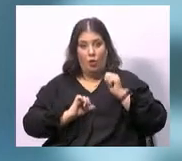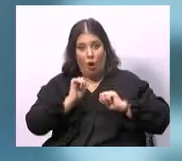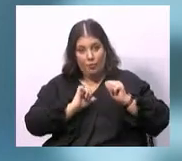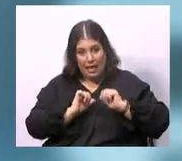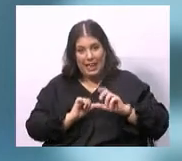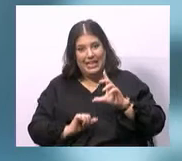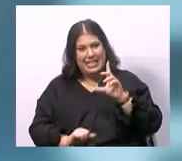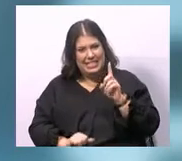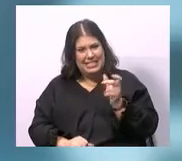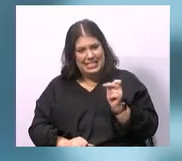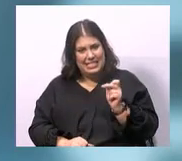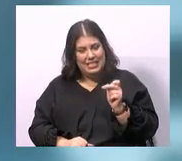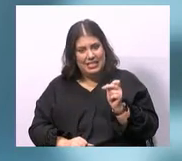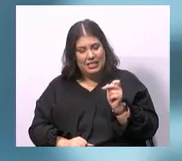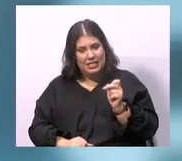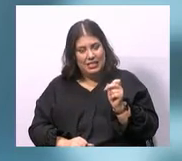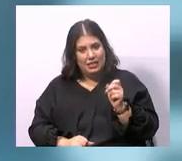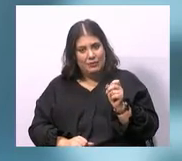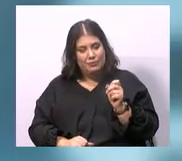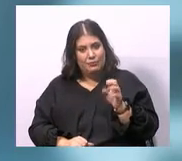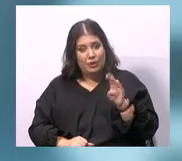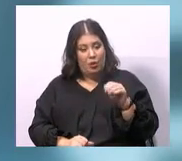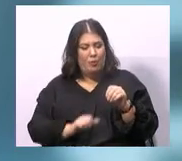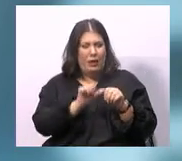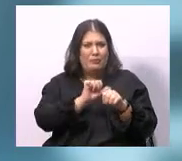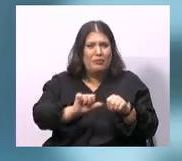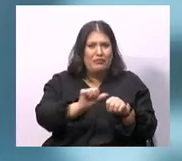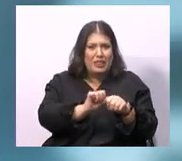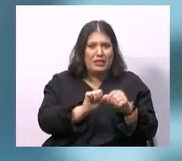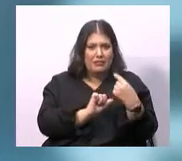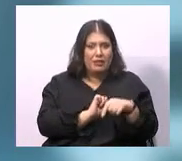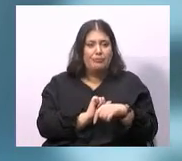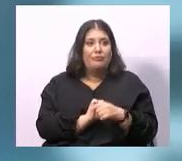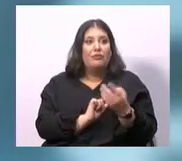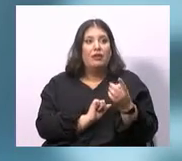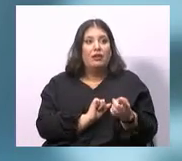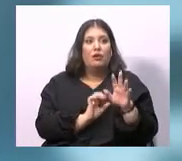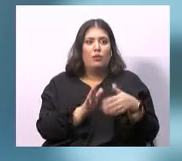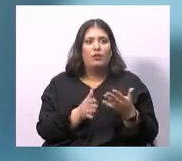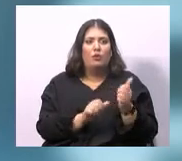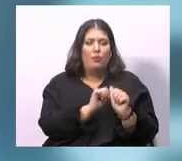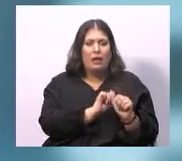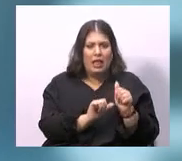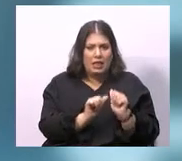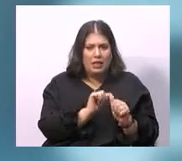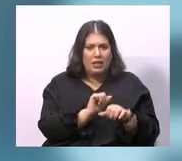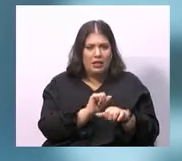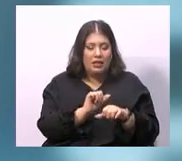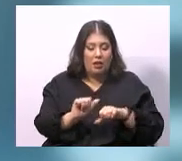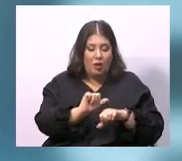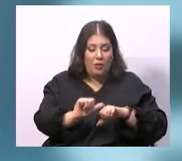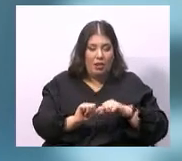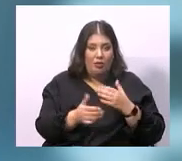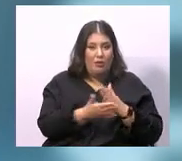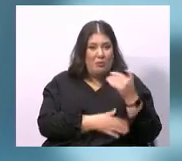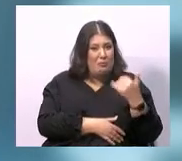anos a uma ferida que tinha no pé. E ao ser operada, correu mal.